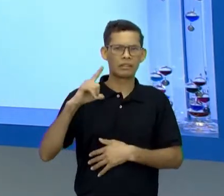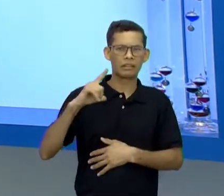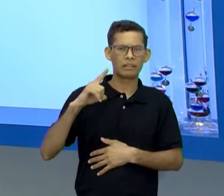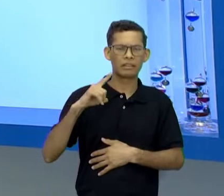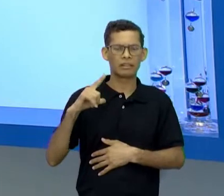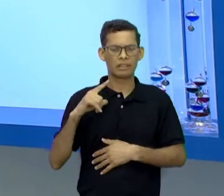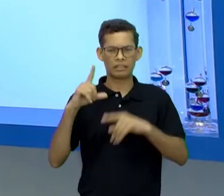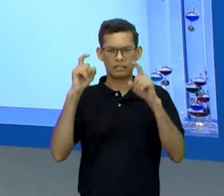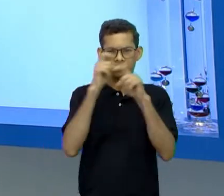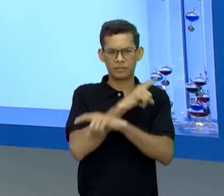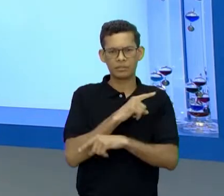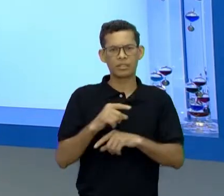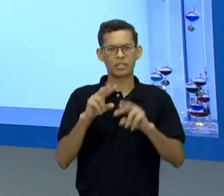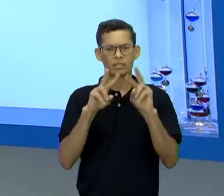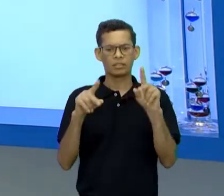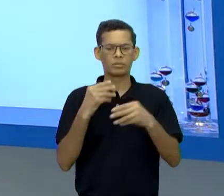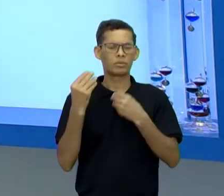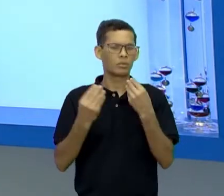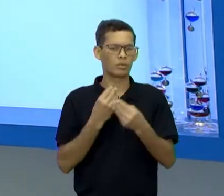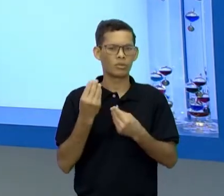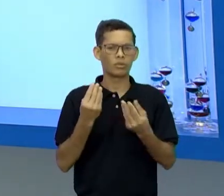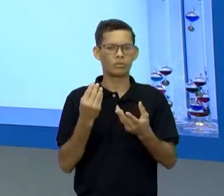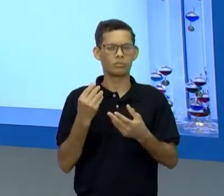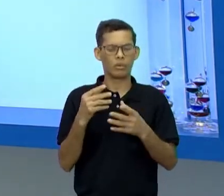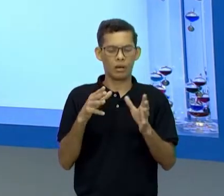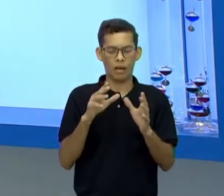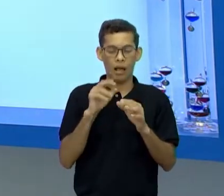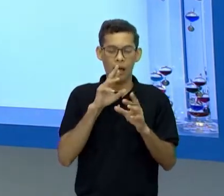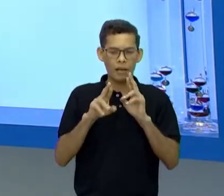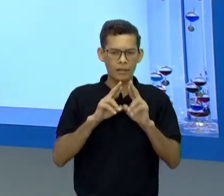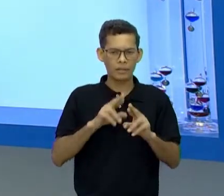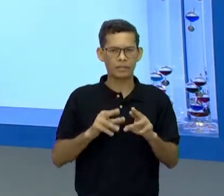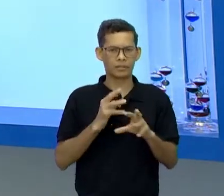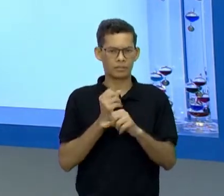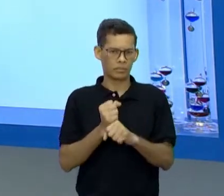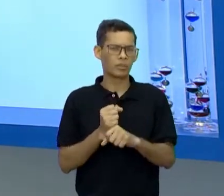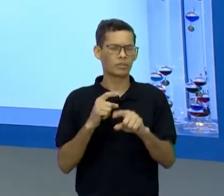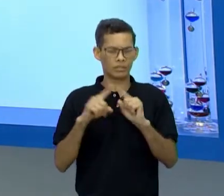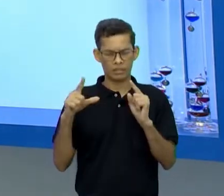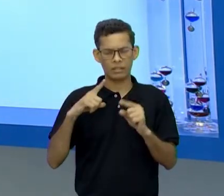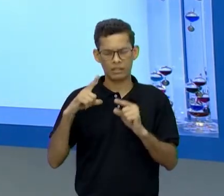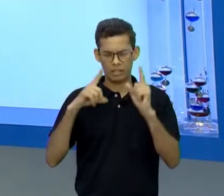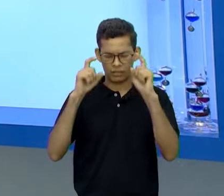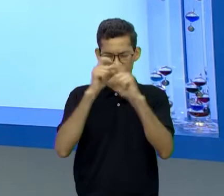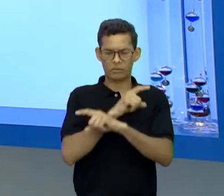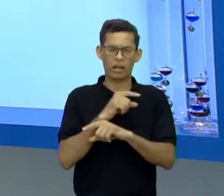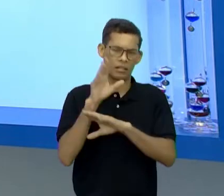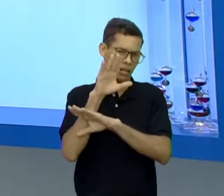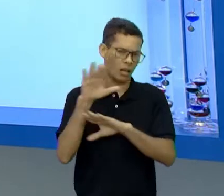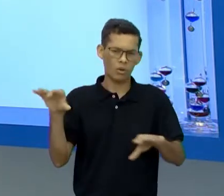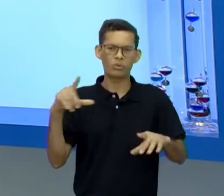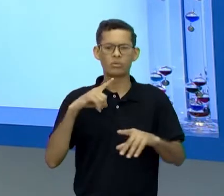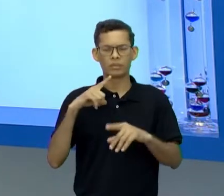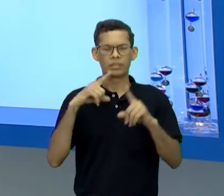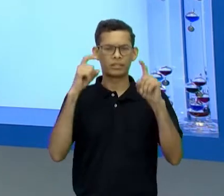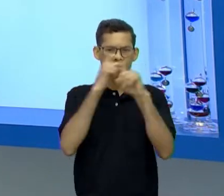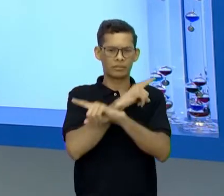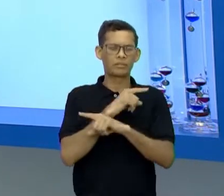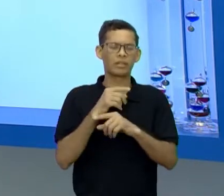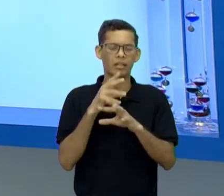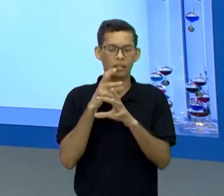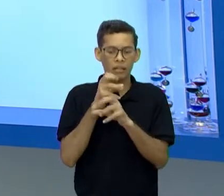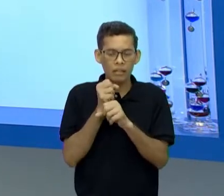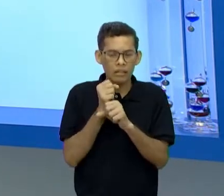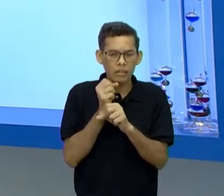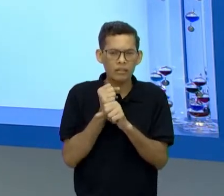entendimento do andamento, da resolução, vai ter dificuldade, porque o nosso estudante aí tem dificuldade na matemática, né? Um pouco na resolução, quando